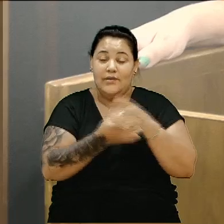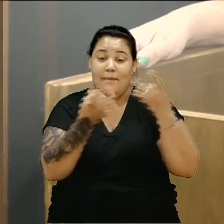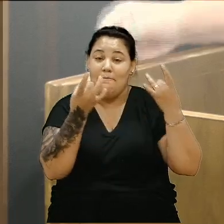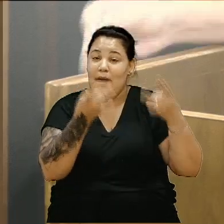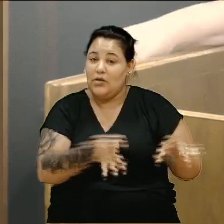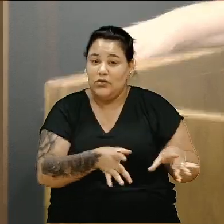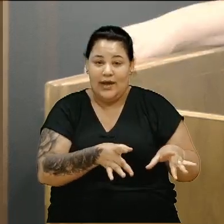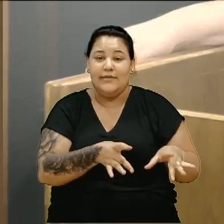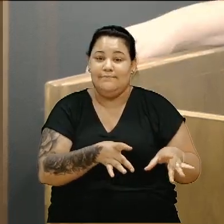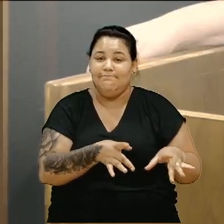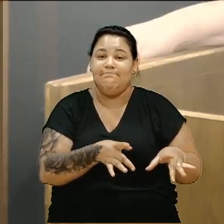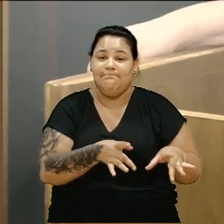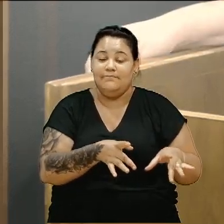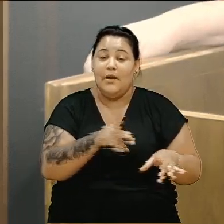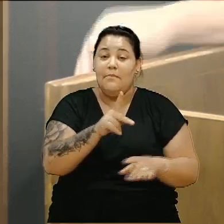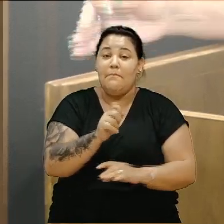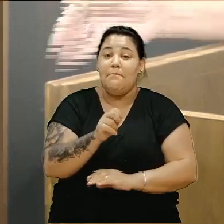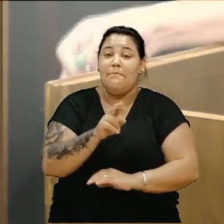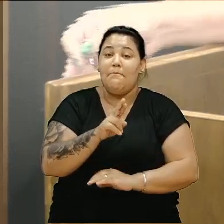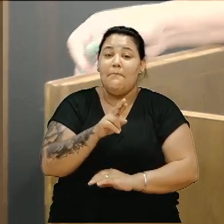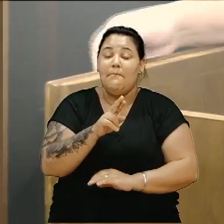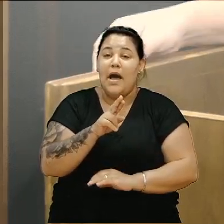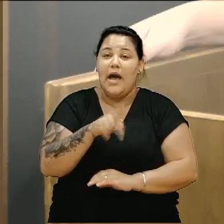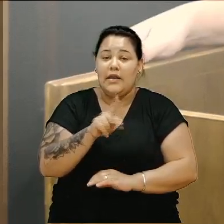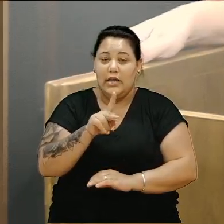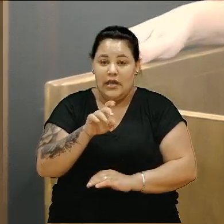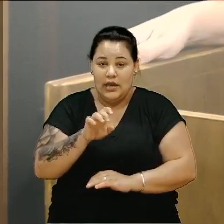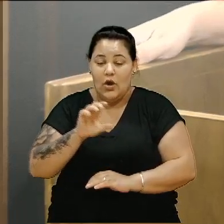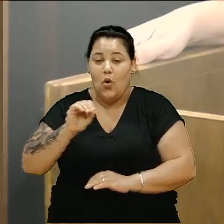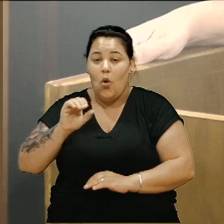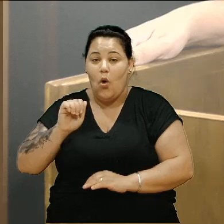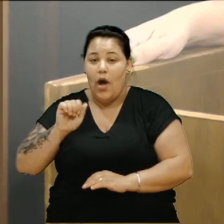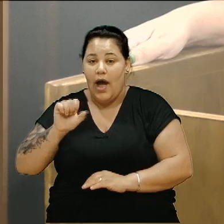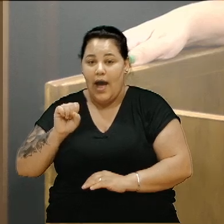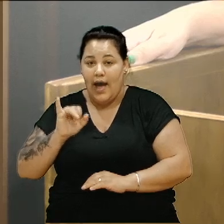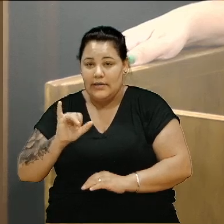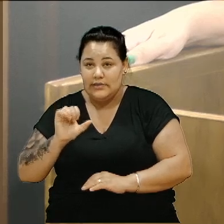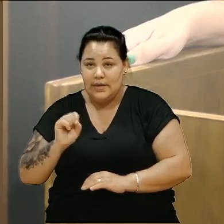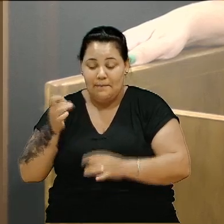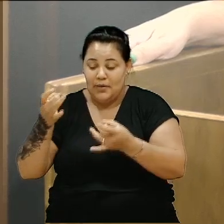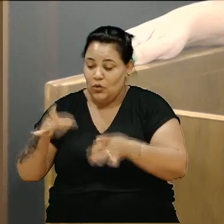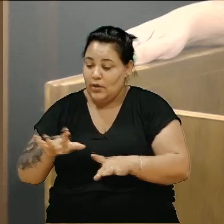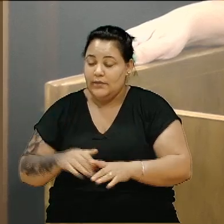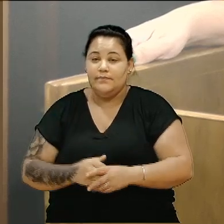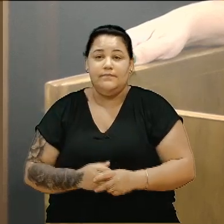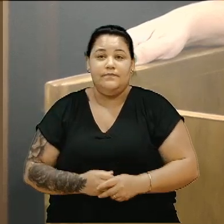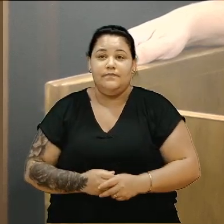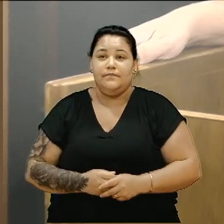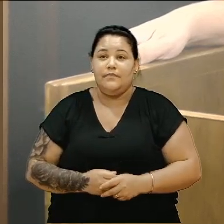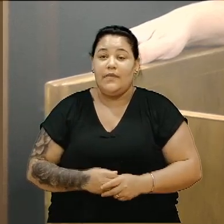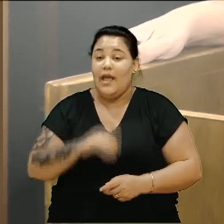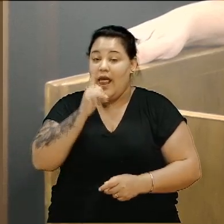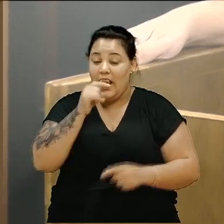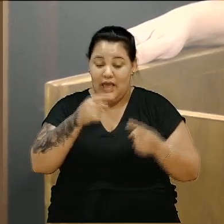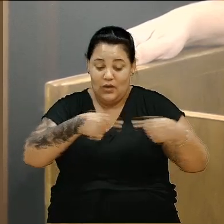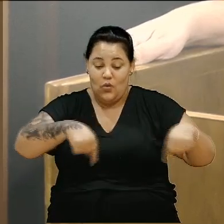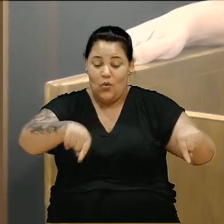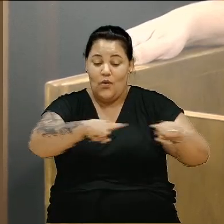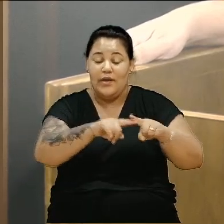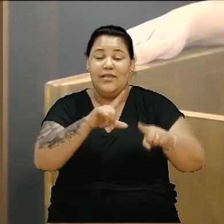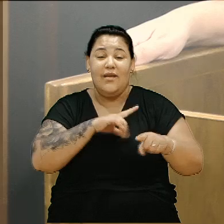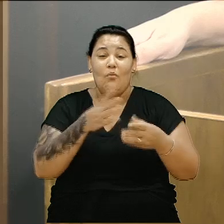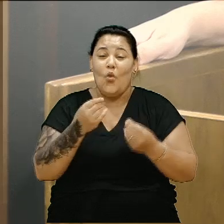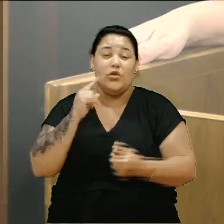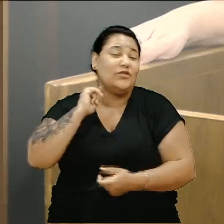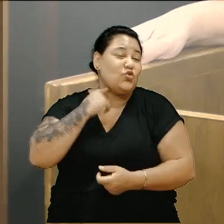abandonada. Isso a gente tem que deixar um registro. A minha primeira indicação foi nesse sentido. Aquela lagoa está com muita